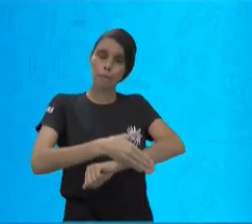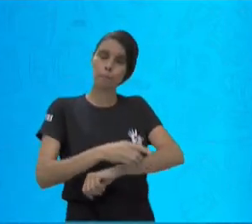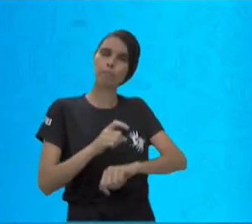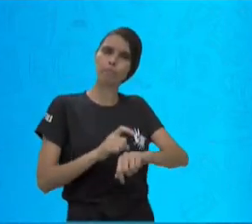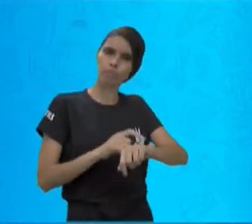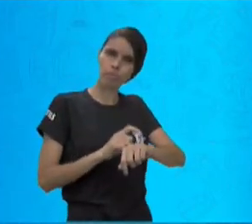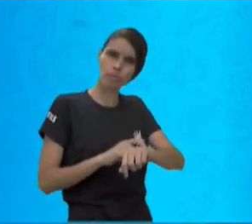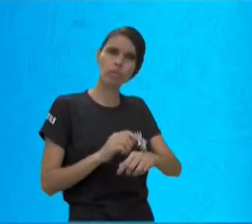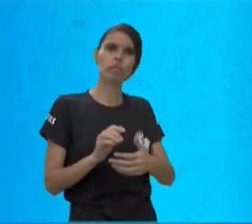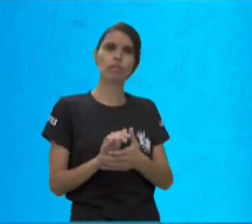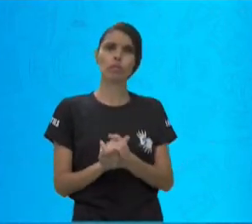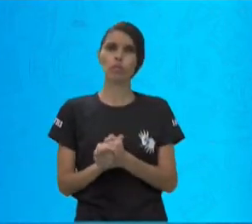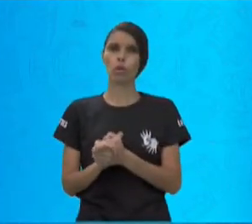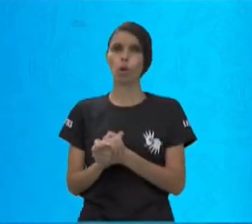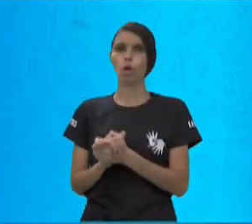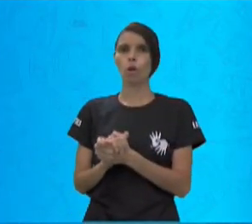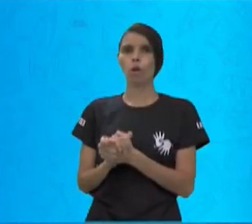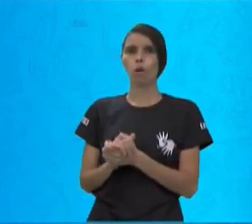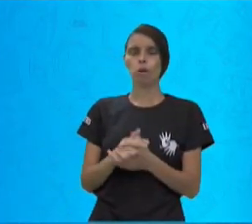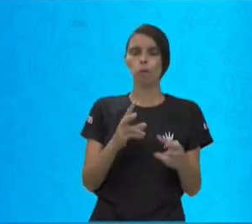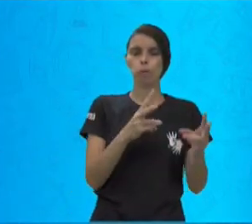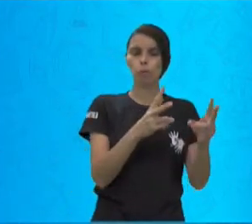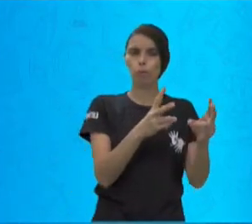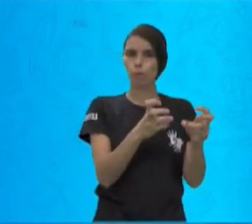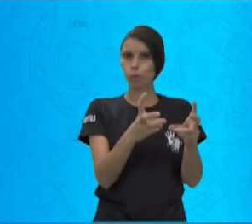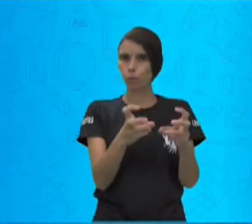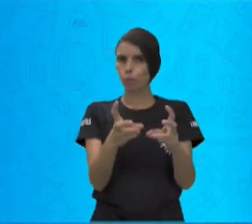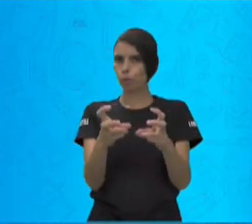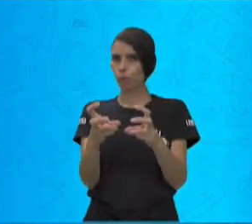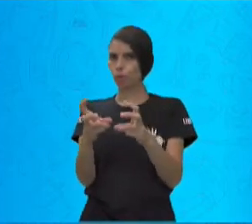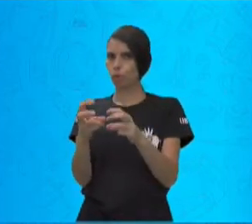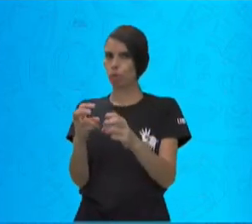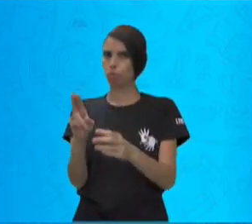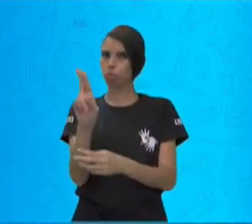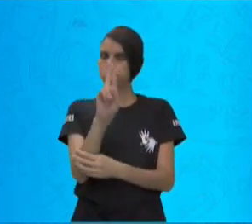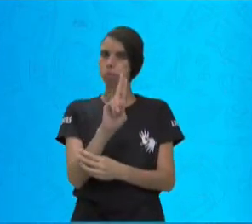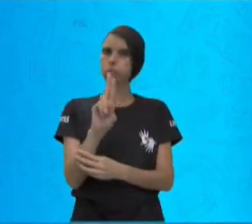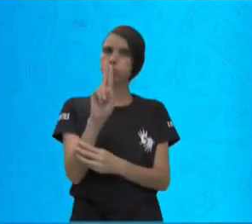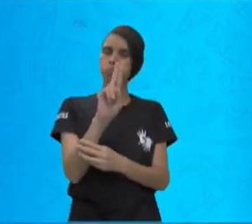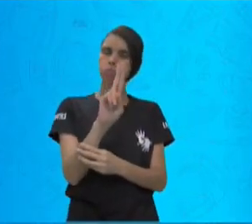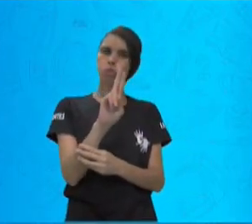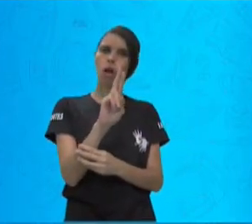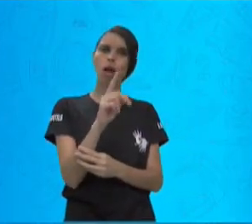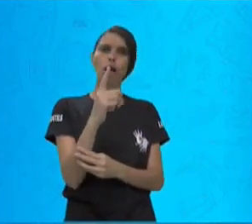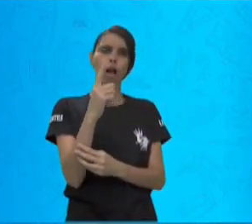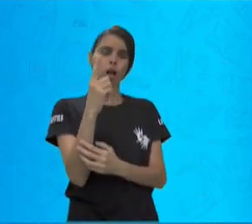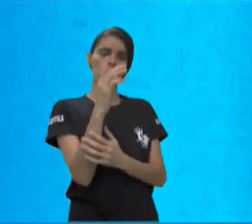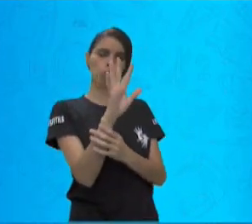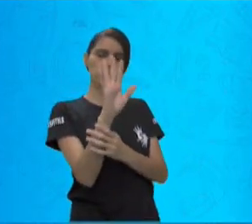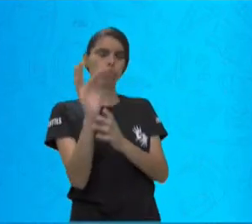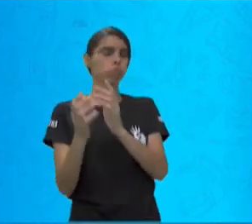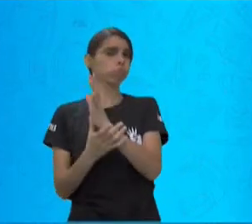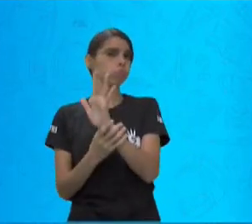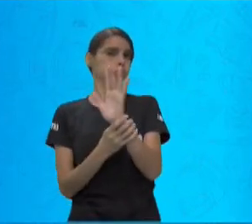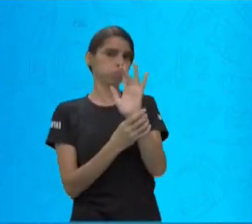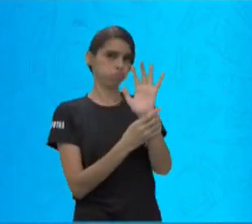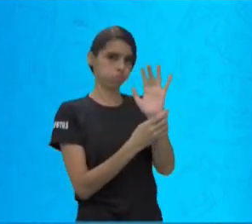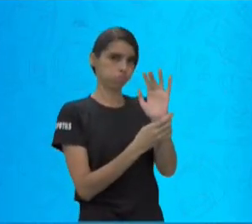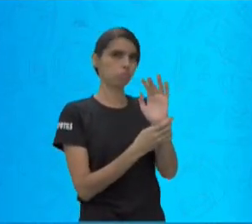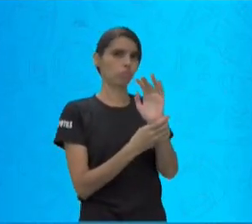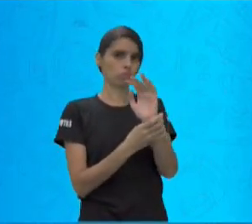com uma das mãos fazer com a palma da mão nós vamos fazer 10 repetições